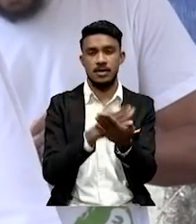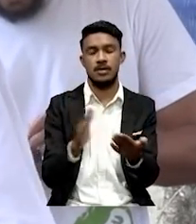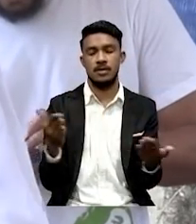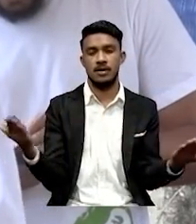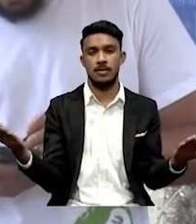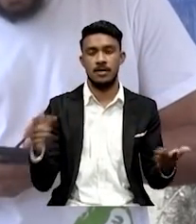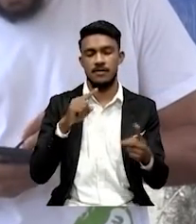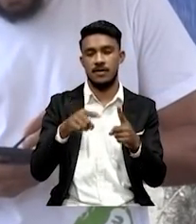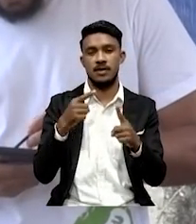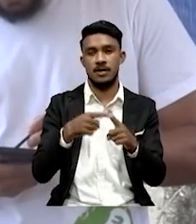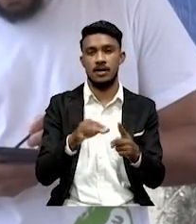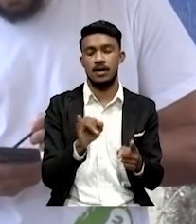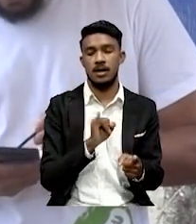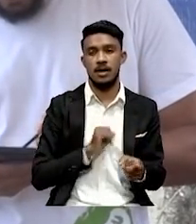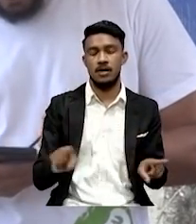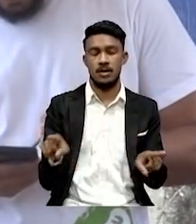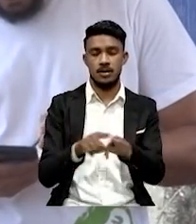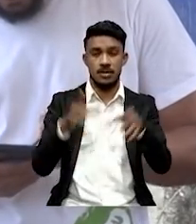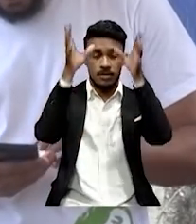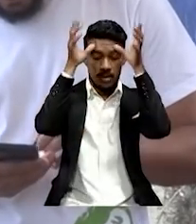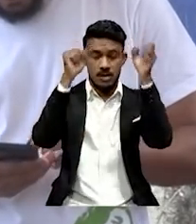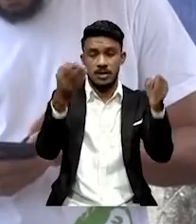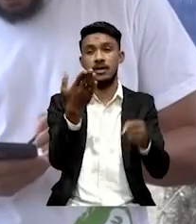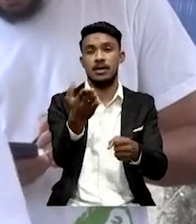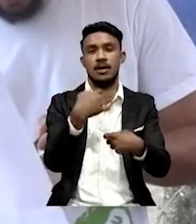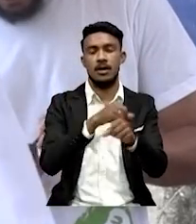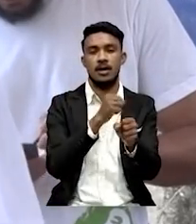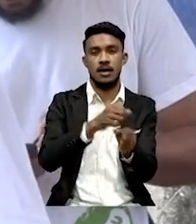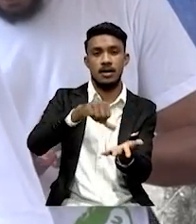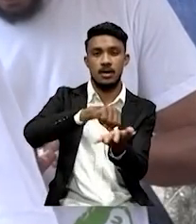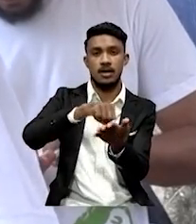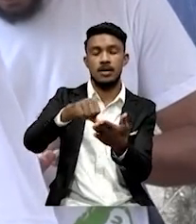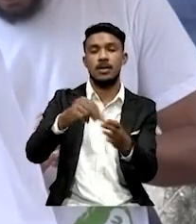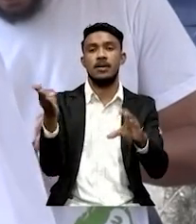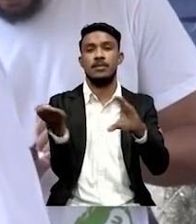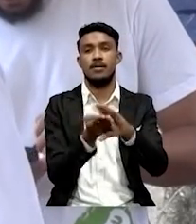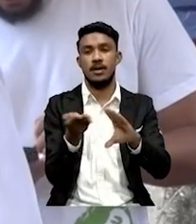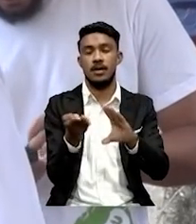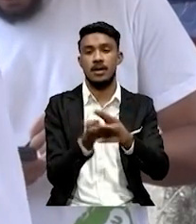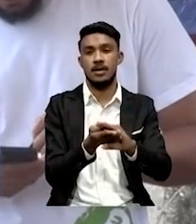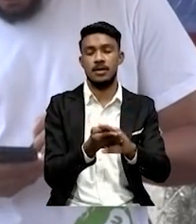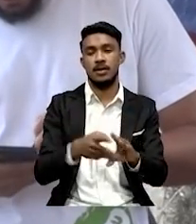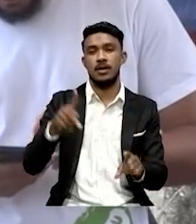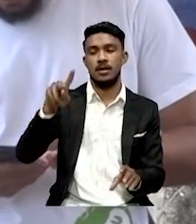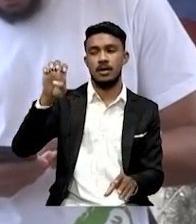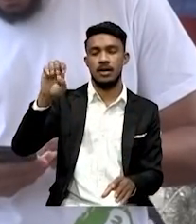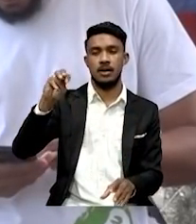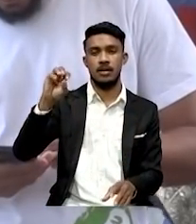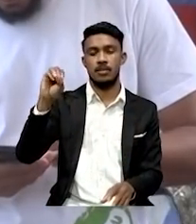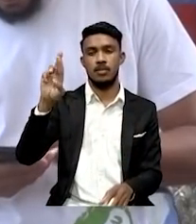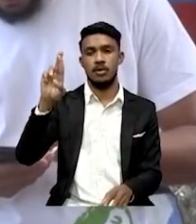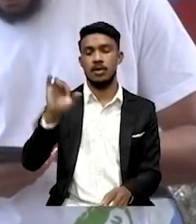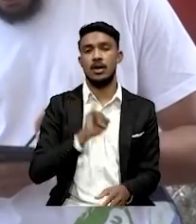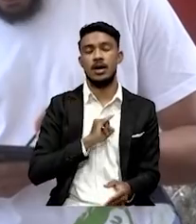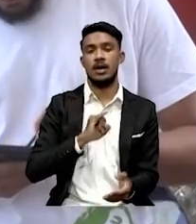vai ir aos 6 anos do presidente, nia a carta da Ban Ki-moon, o Lia Ban Ki-moon, e ao cima cópia,